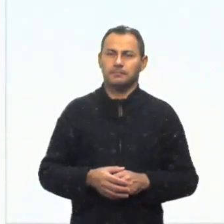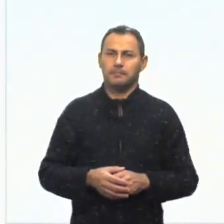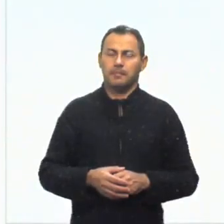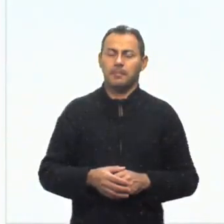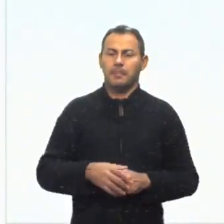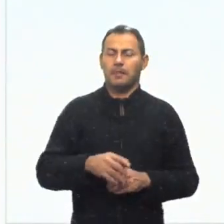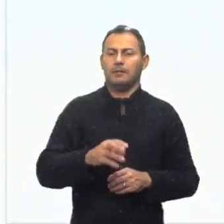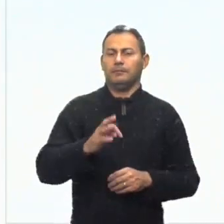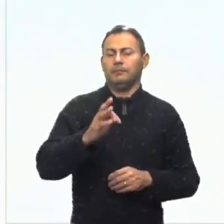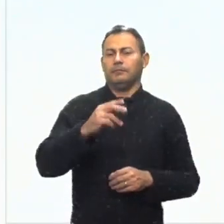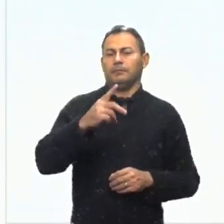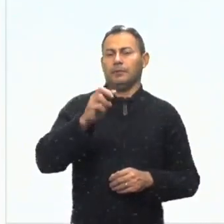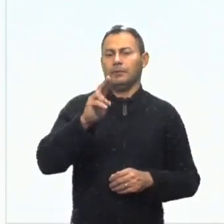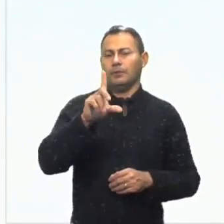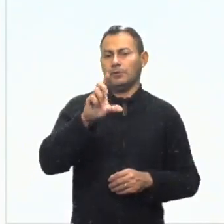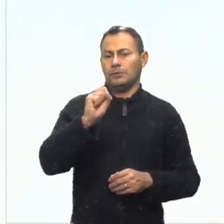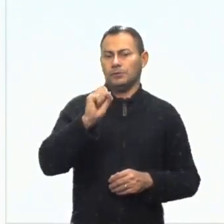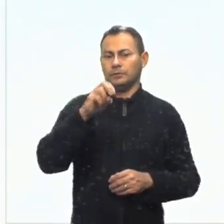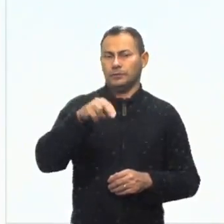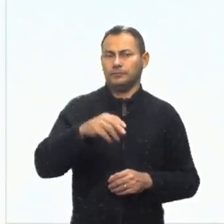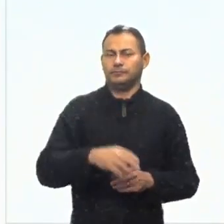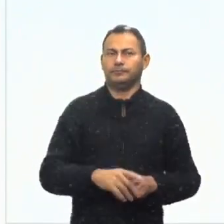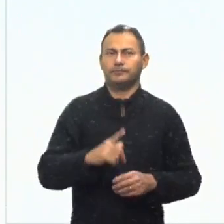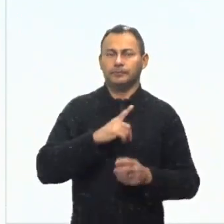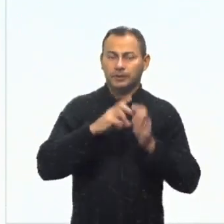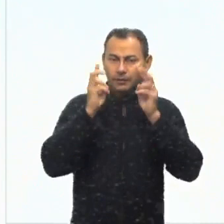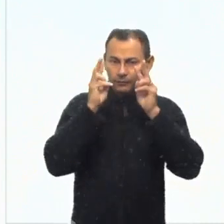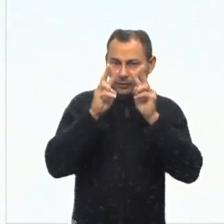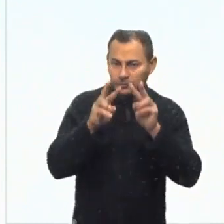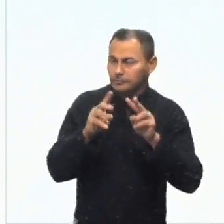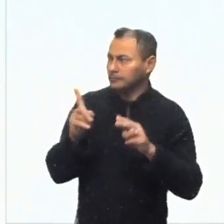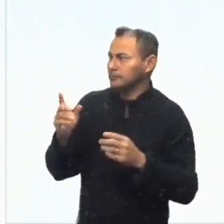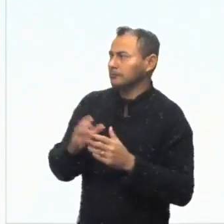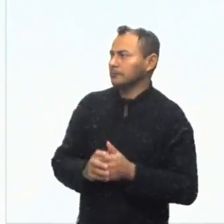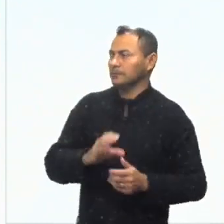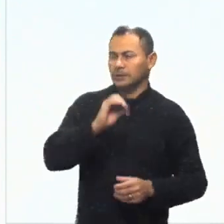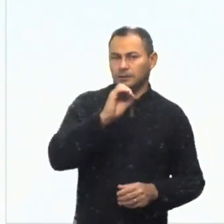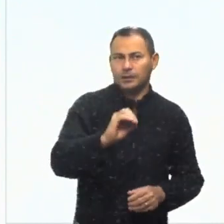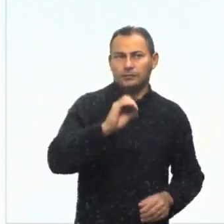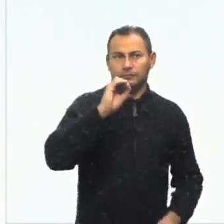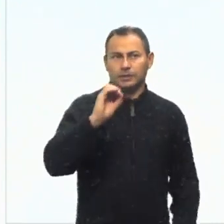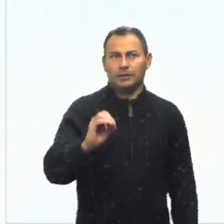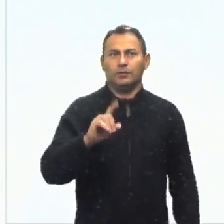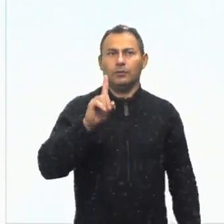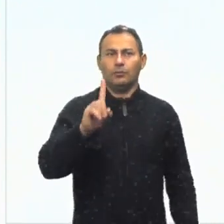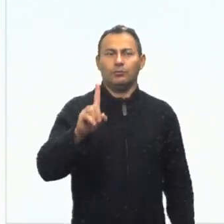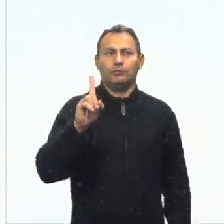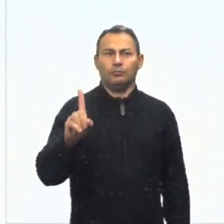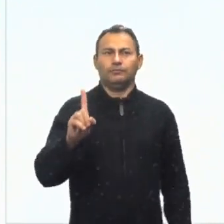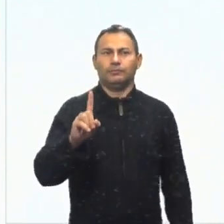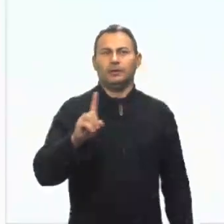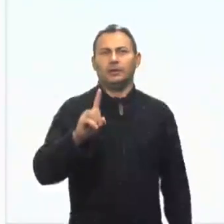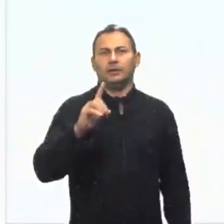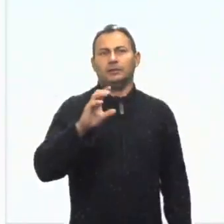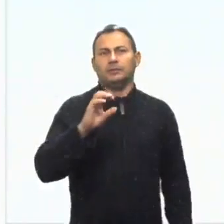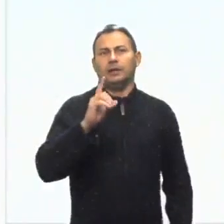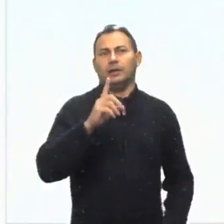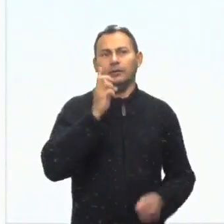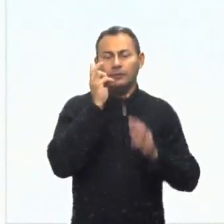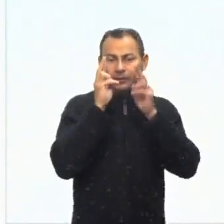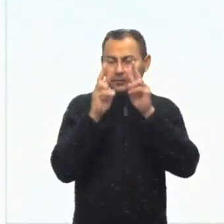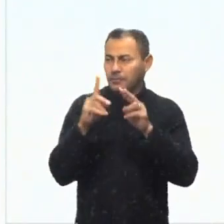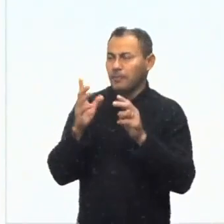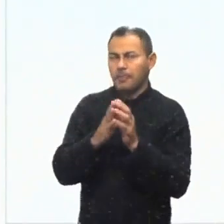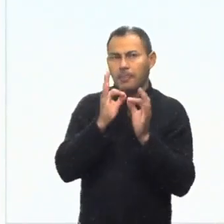O seu trem de pulsos é a portadora. Você está vendo? É 0, 0, 1, 1 e 1. Então,